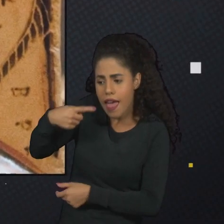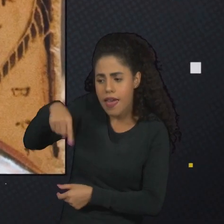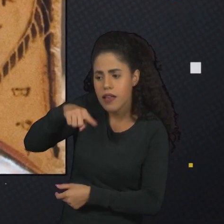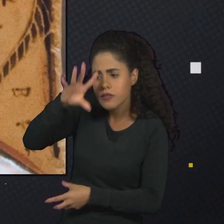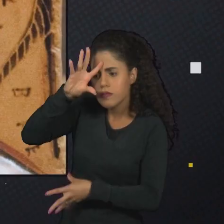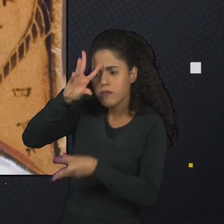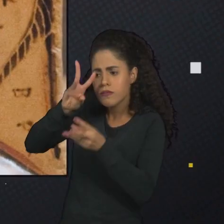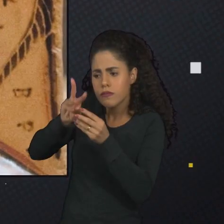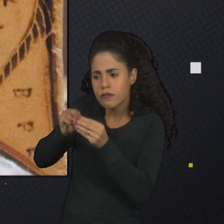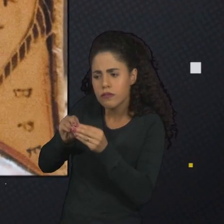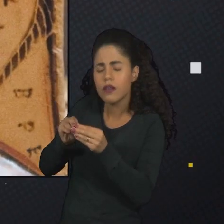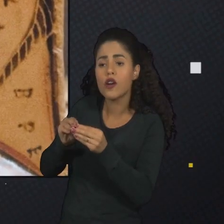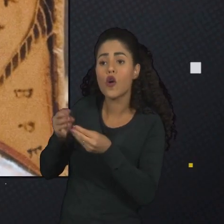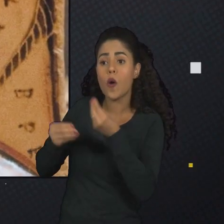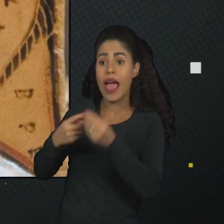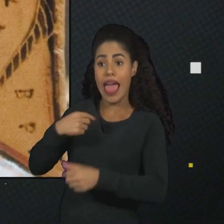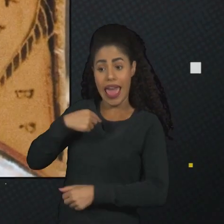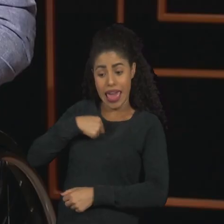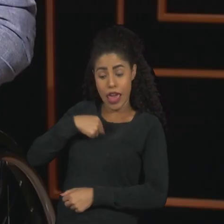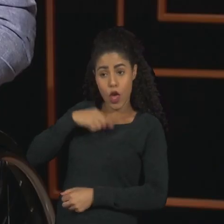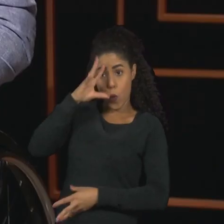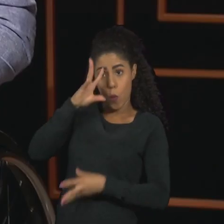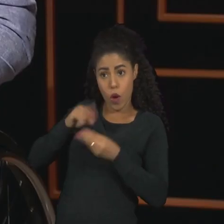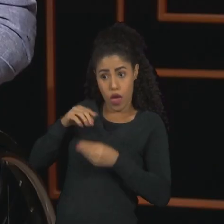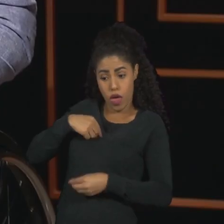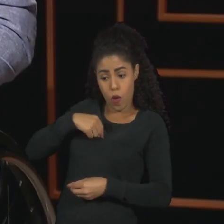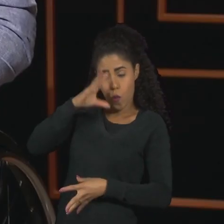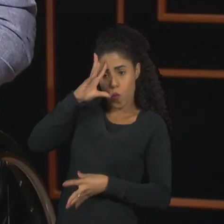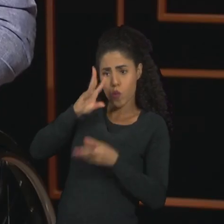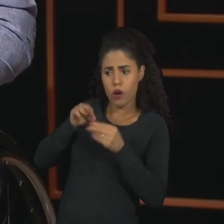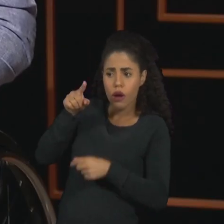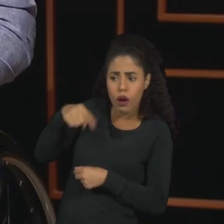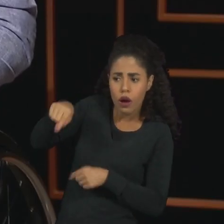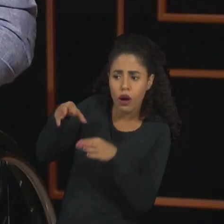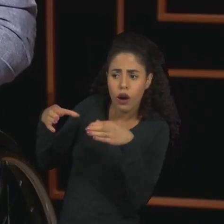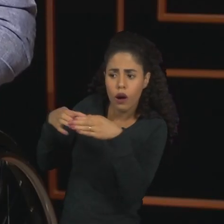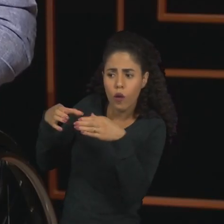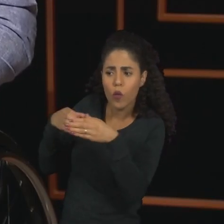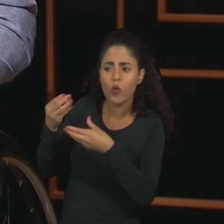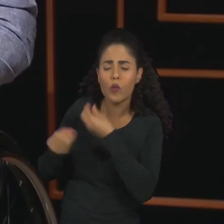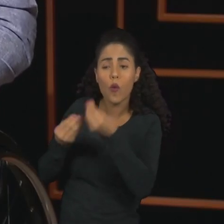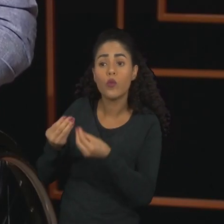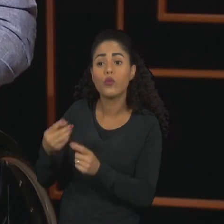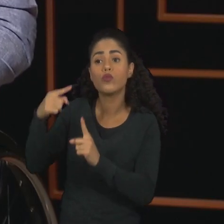colocam, no meu entender, eles colocam como